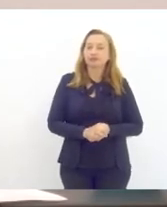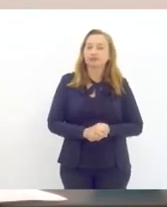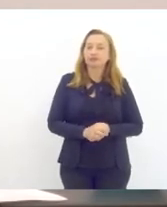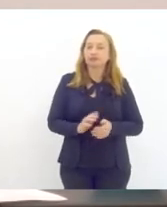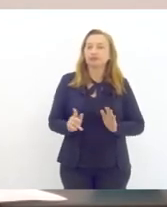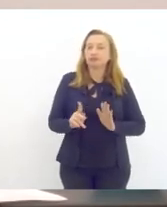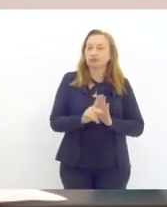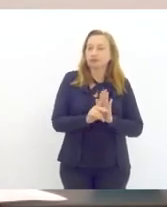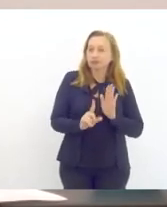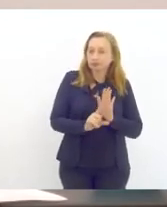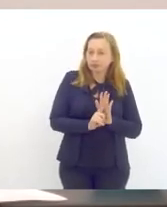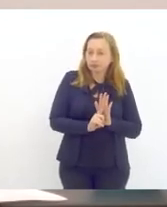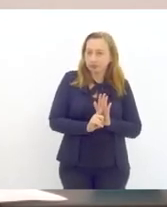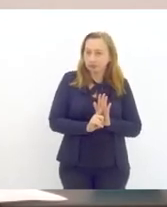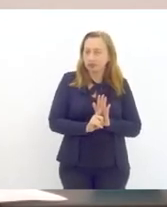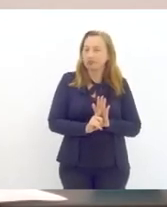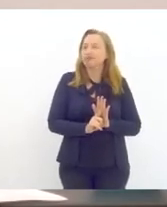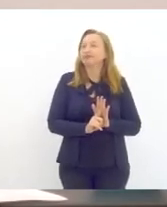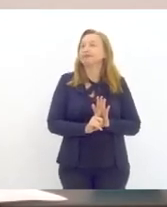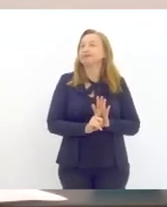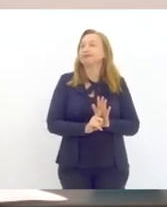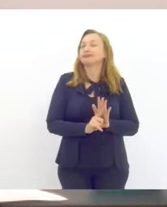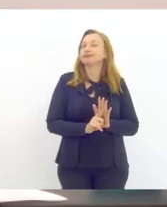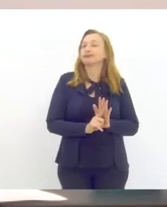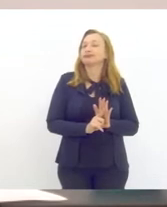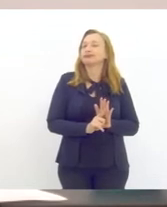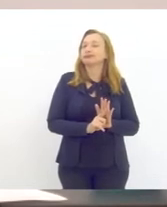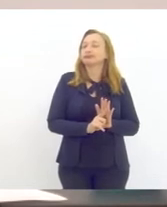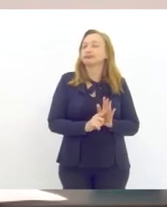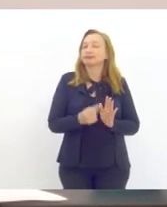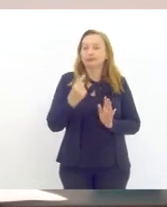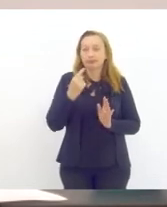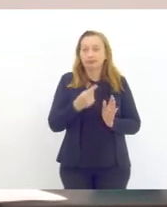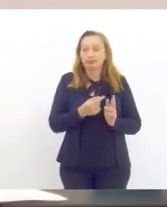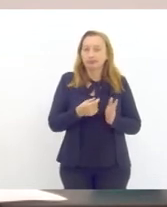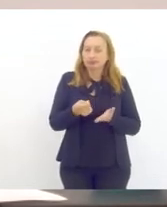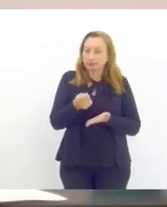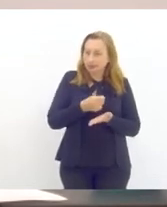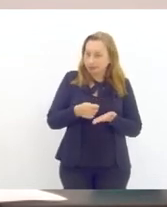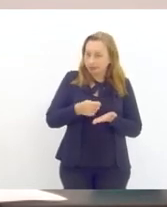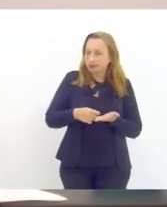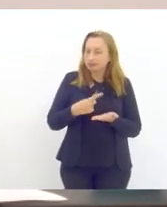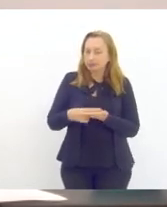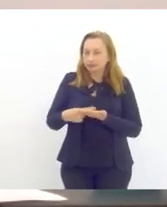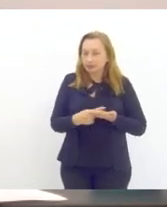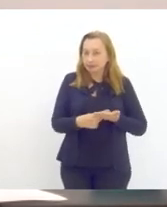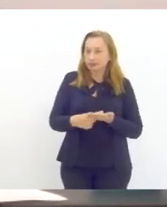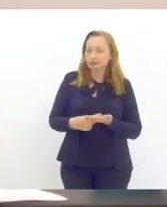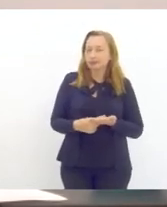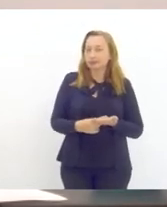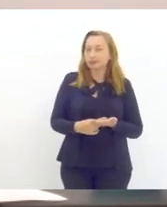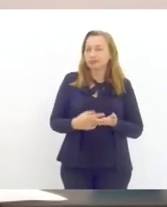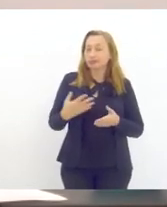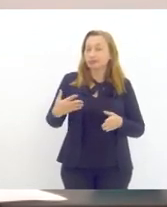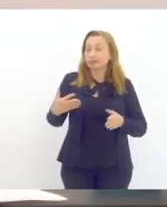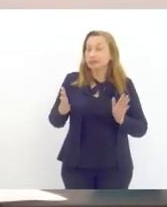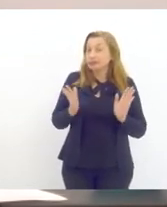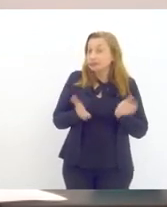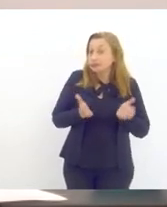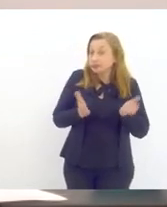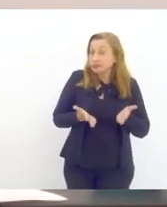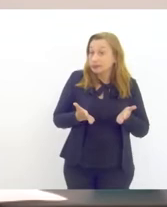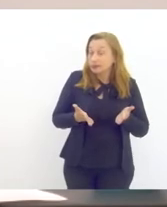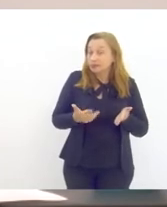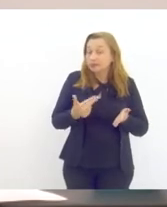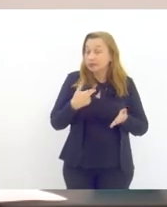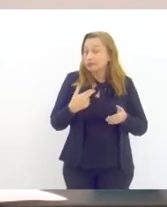lei, e aí tem que ter, se houver acordo, isso tem que ser escrito, no exercício que entra agora, não pode passar